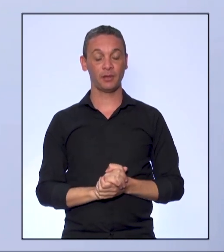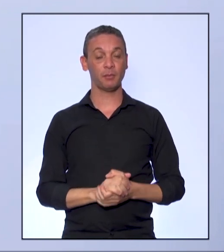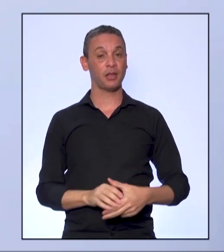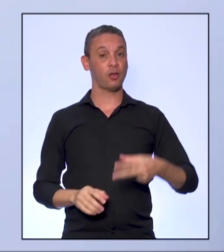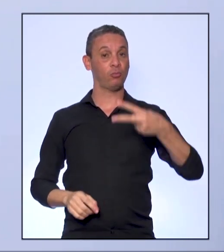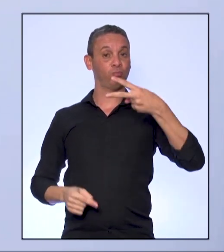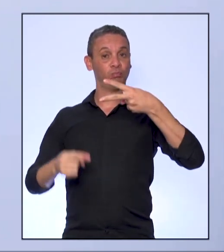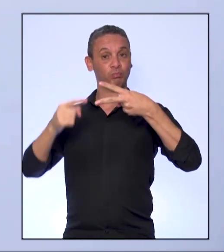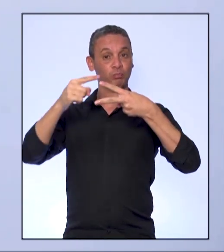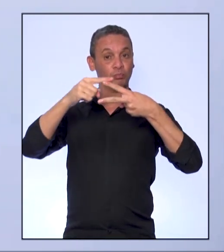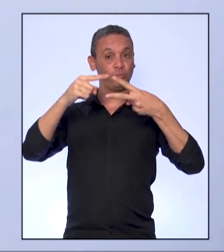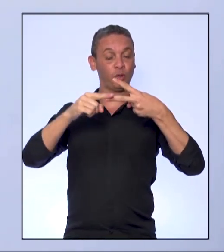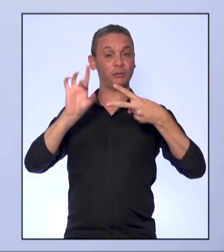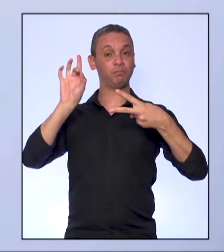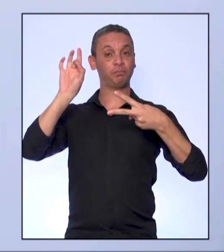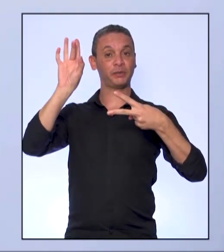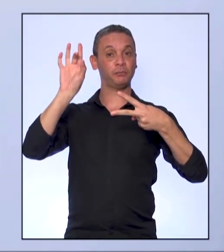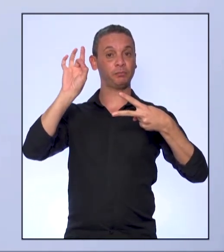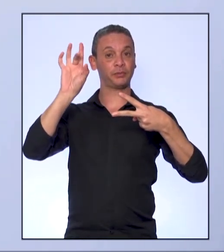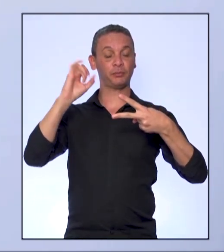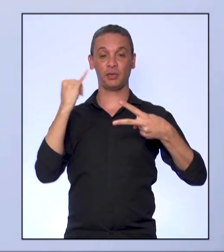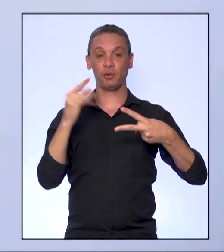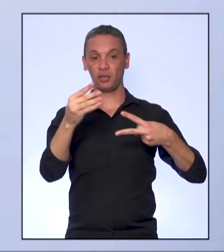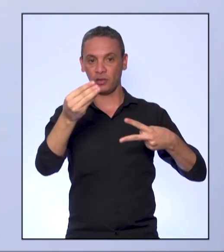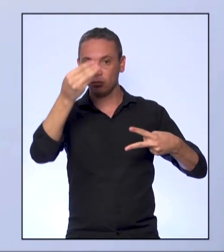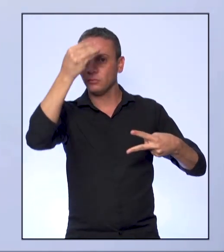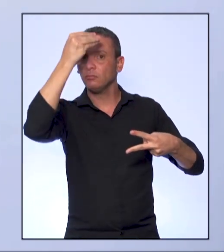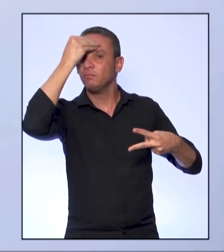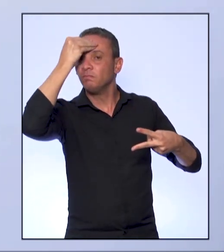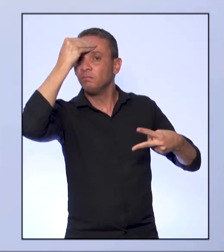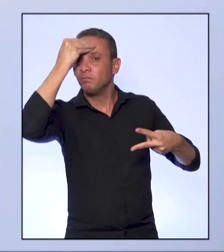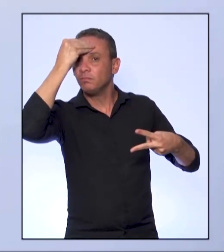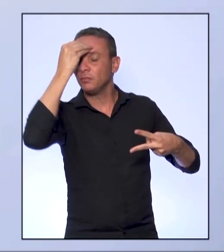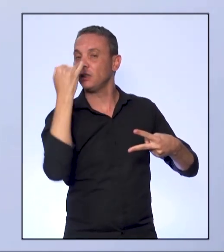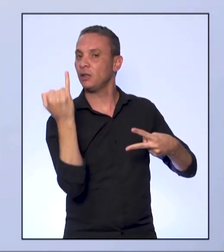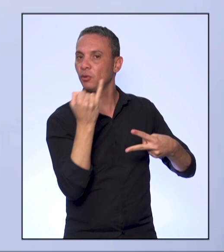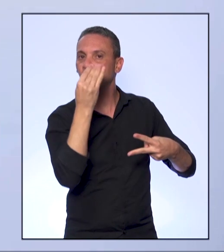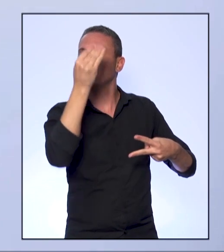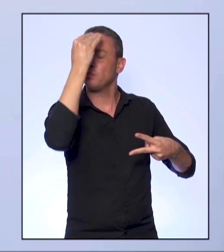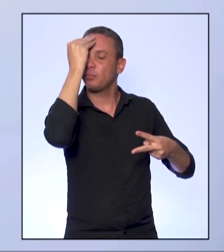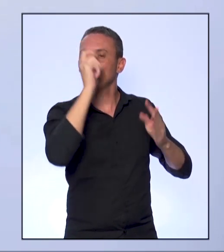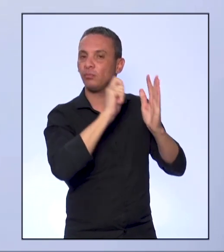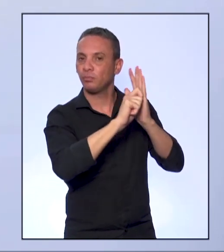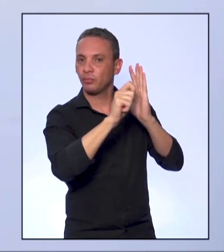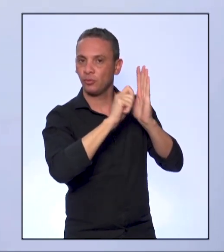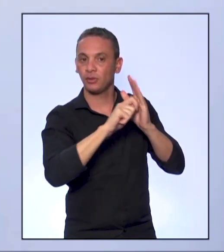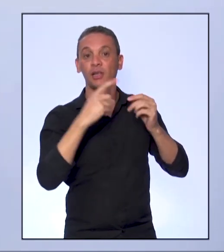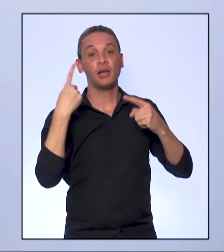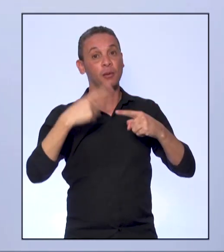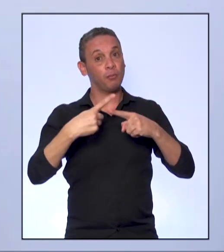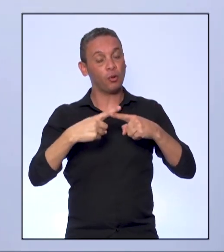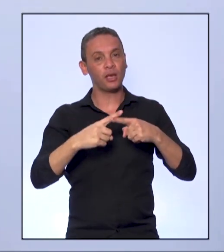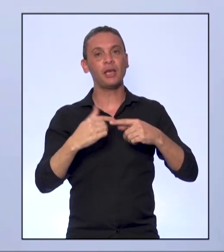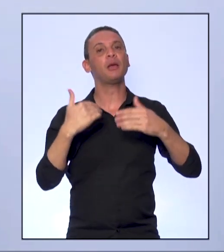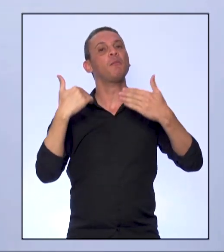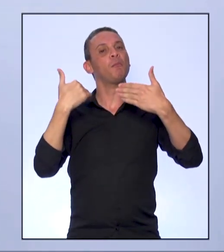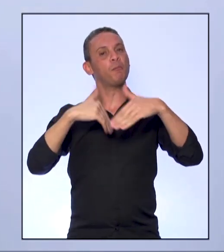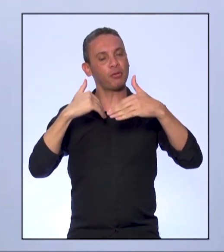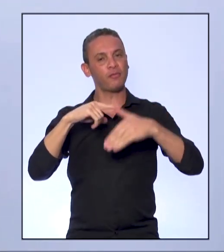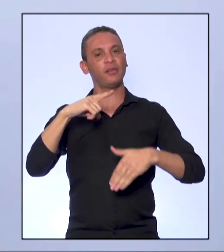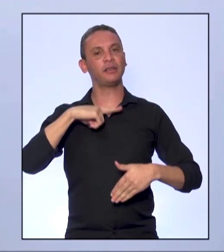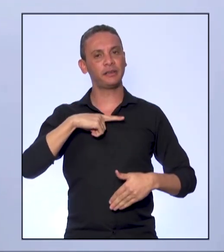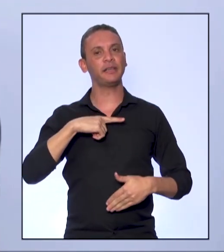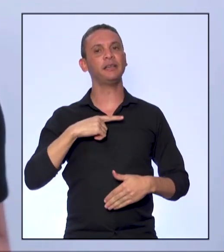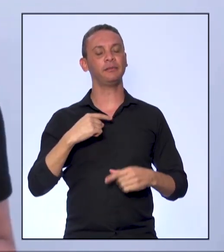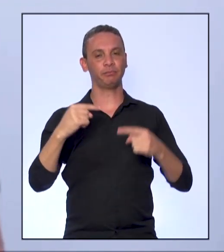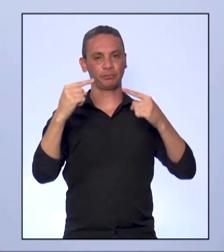dois especificamente que eu queria que você anotasse do outro lado, porque já caiu em prova a diferença de